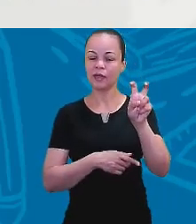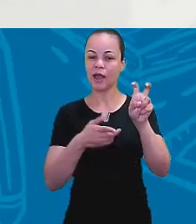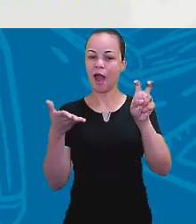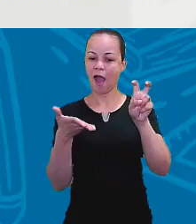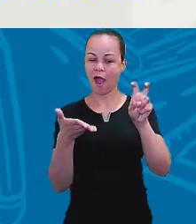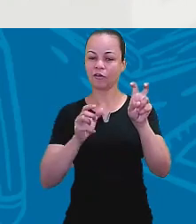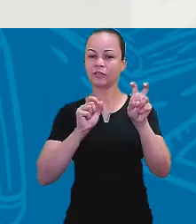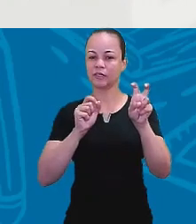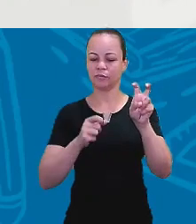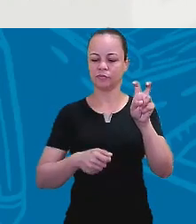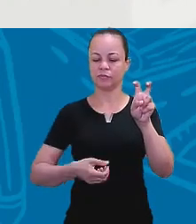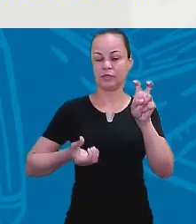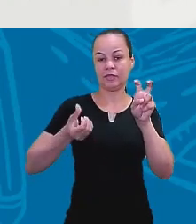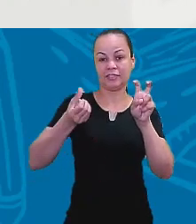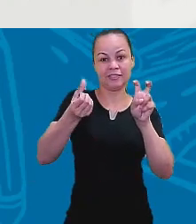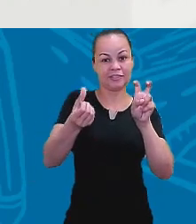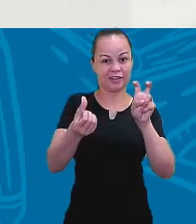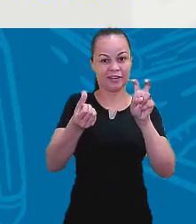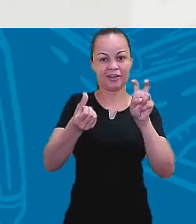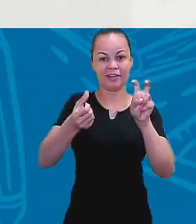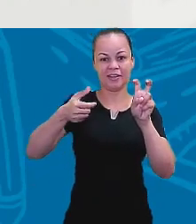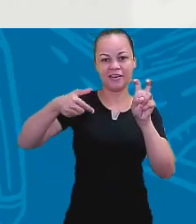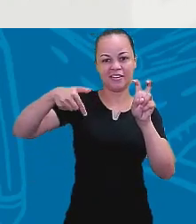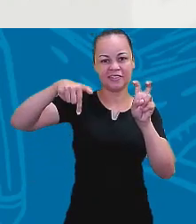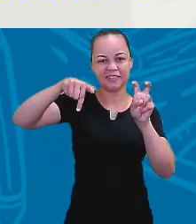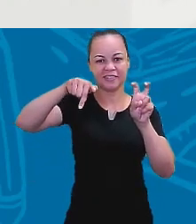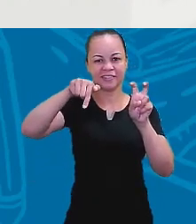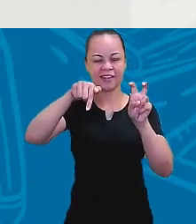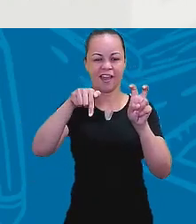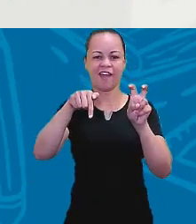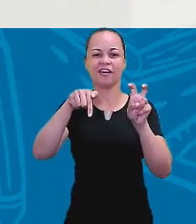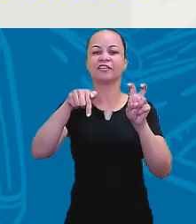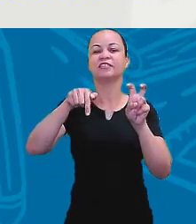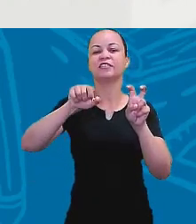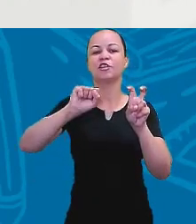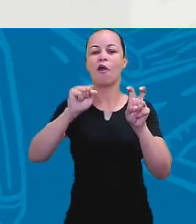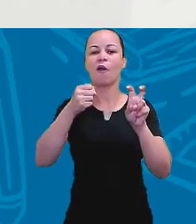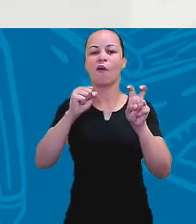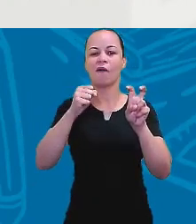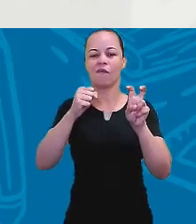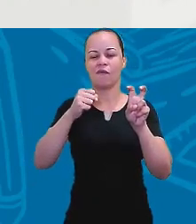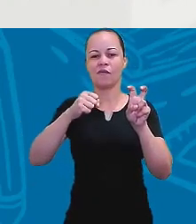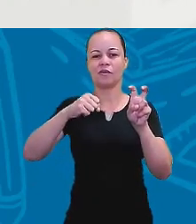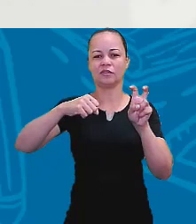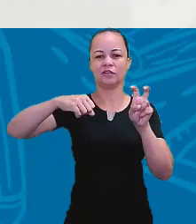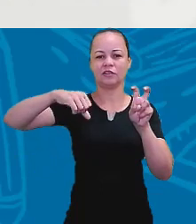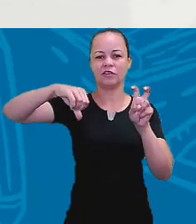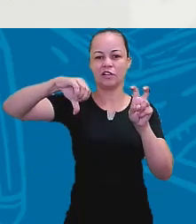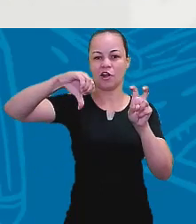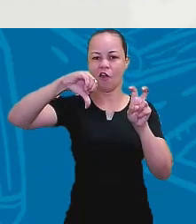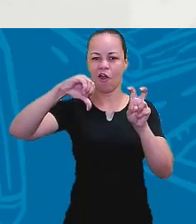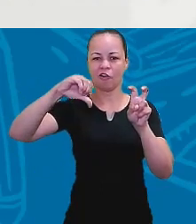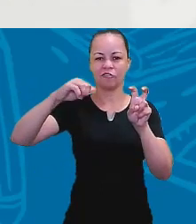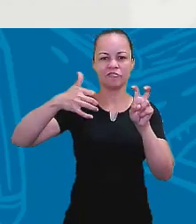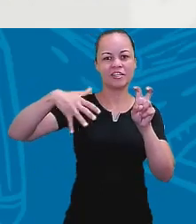nós temos 6, 7, 8,